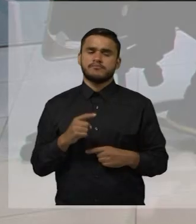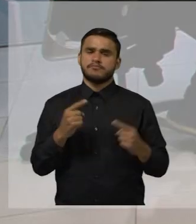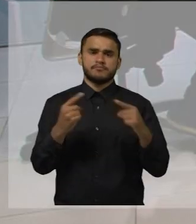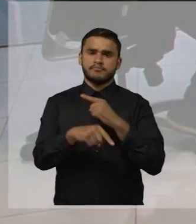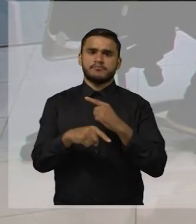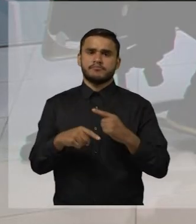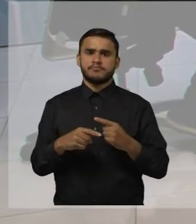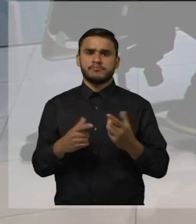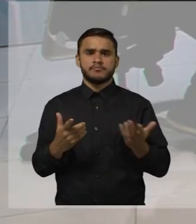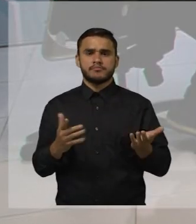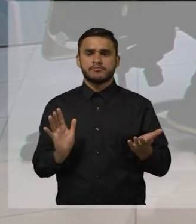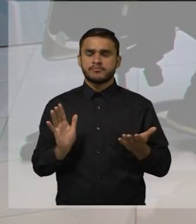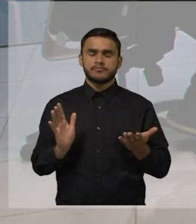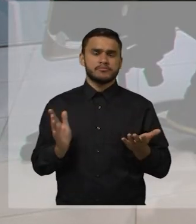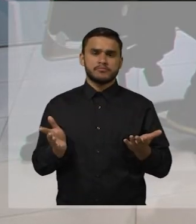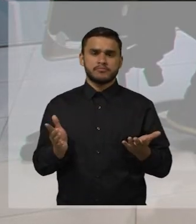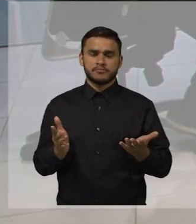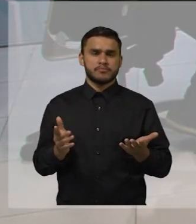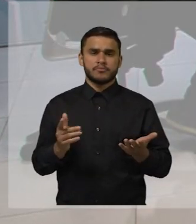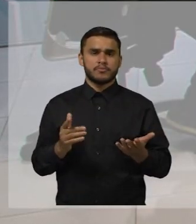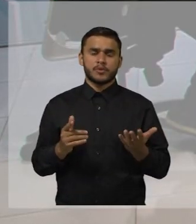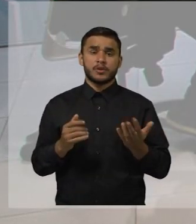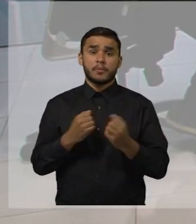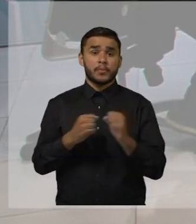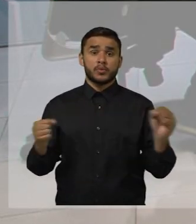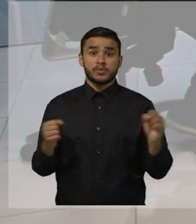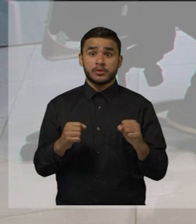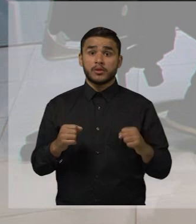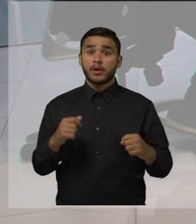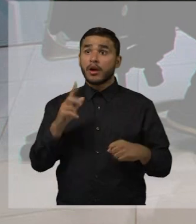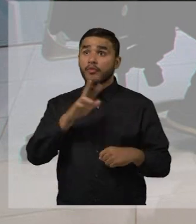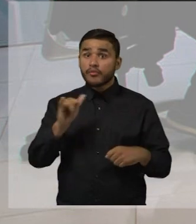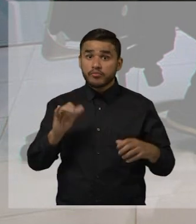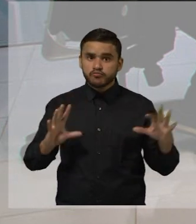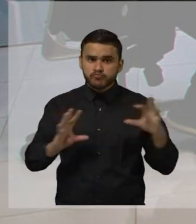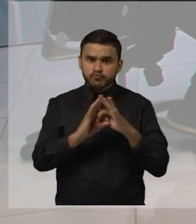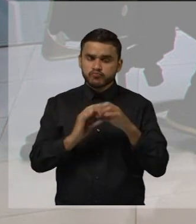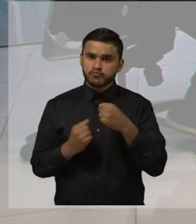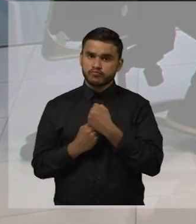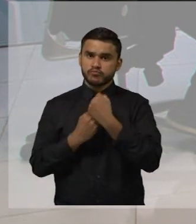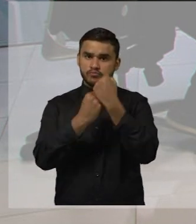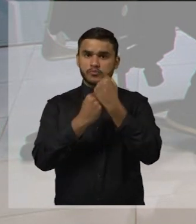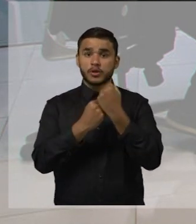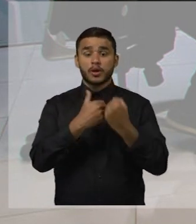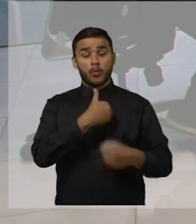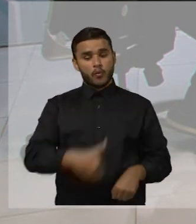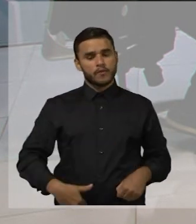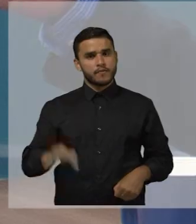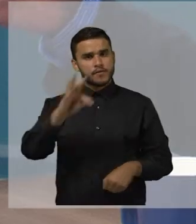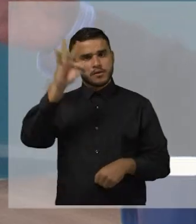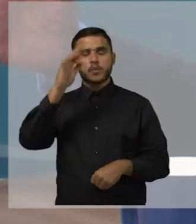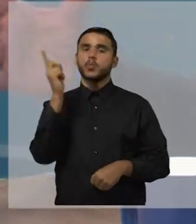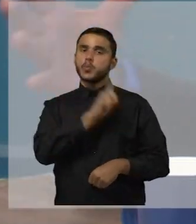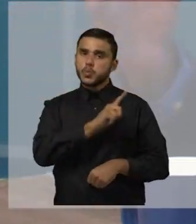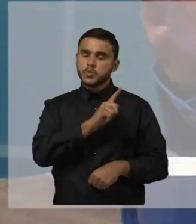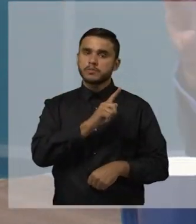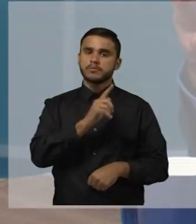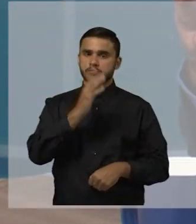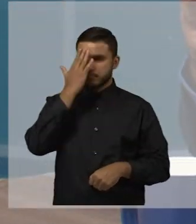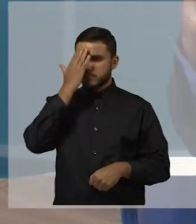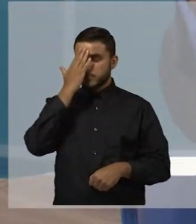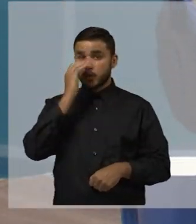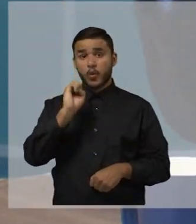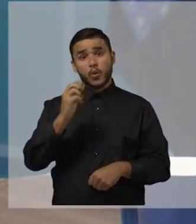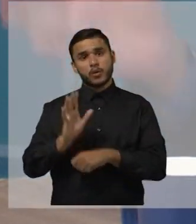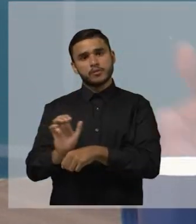numa feira. Você só detém mais força quando ou a União delega ou quando os estados se